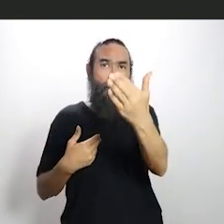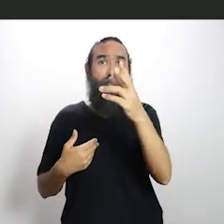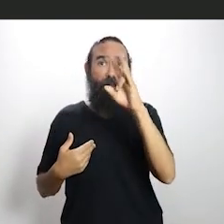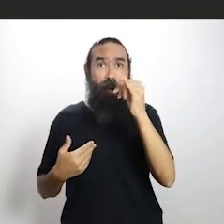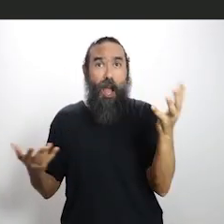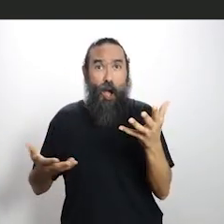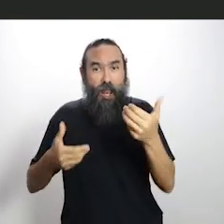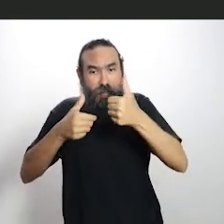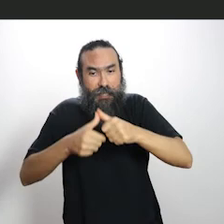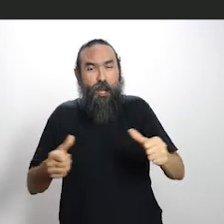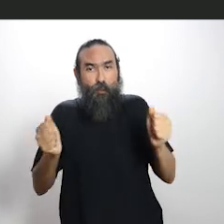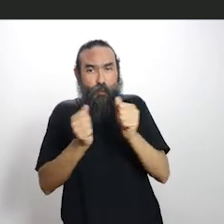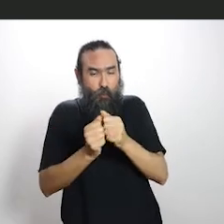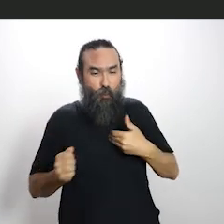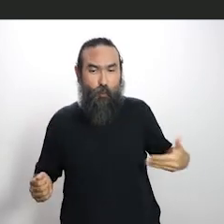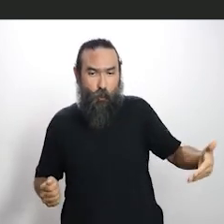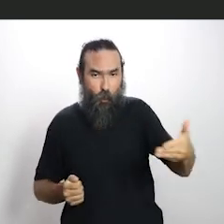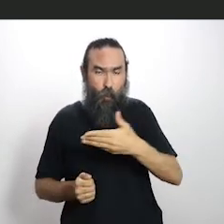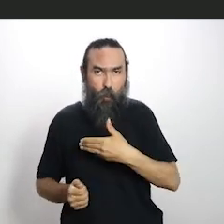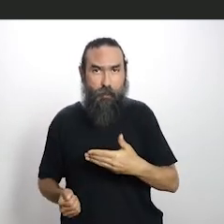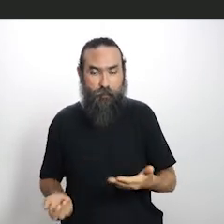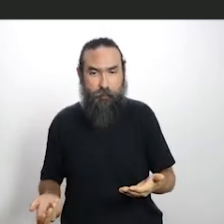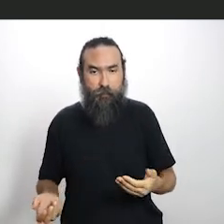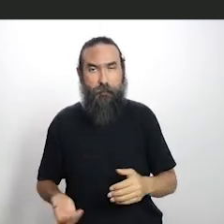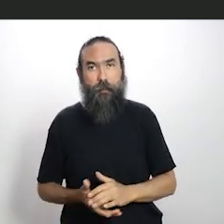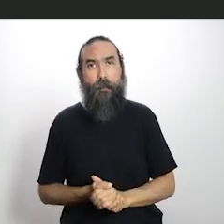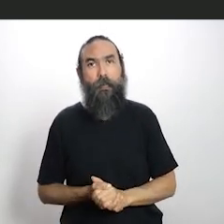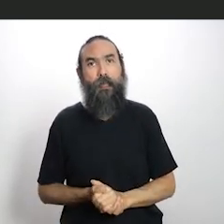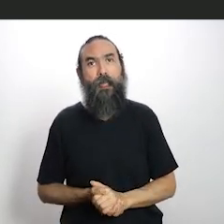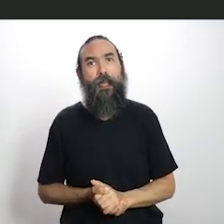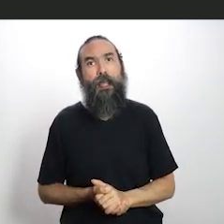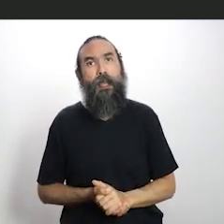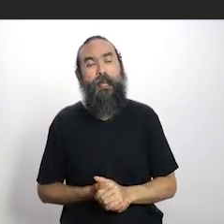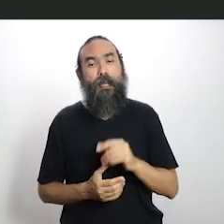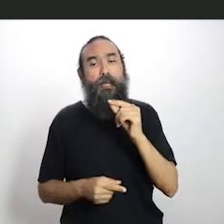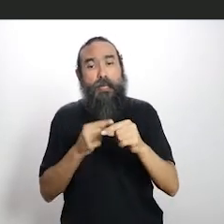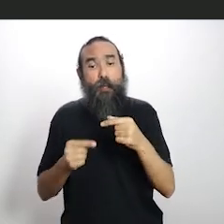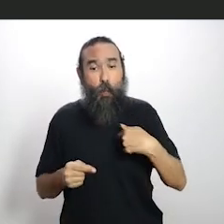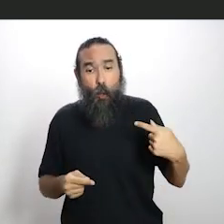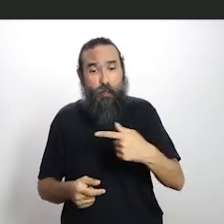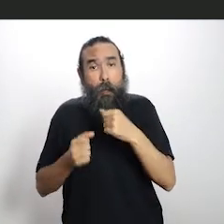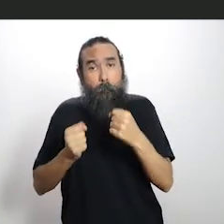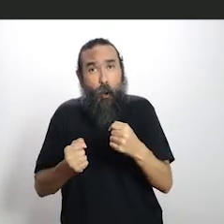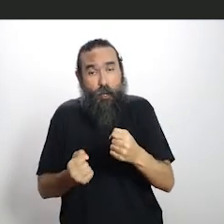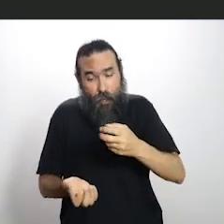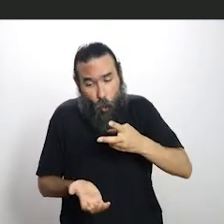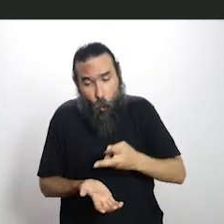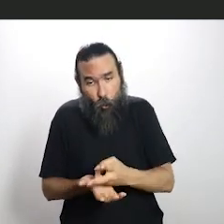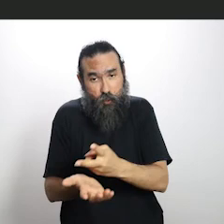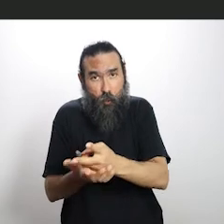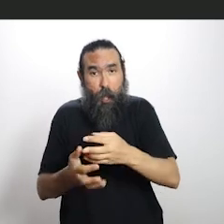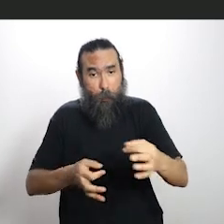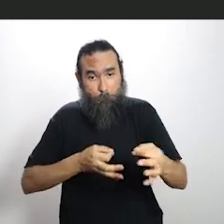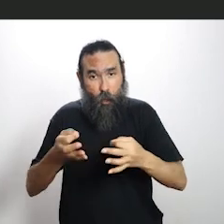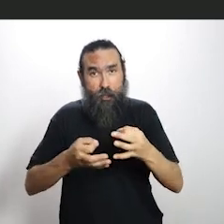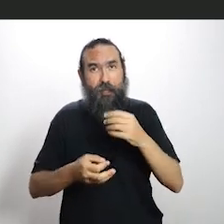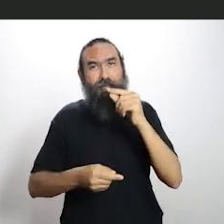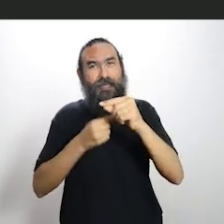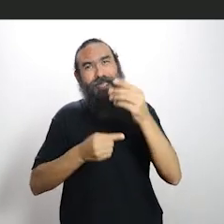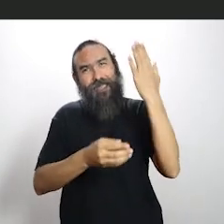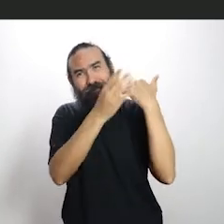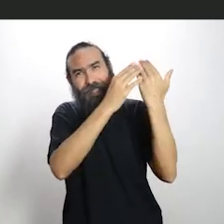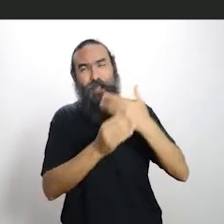já temos algumas coisas adiantadas aí nesse sentido então deixo aqui o meu abraço a todos vocês parabenizo